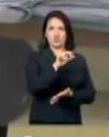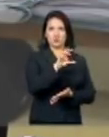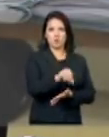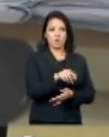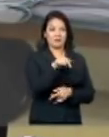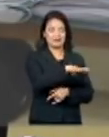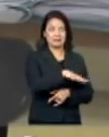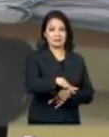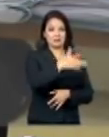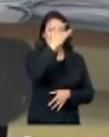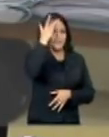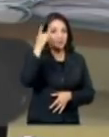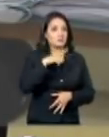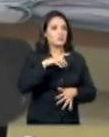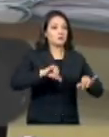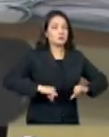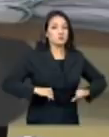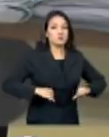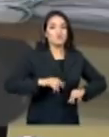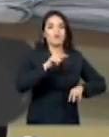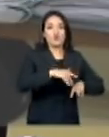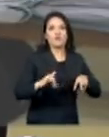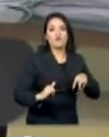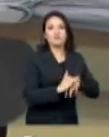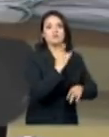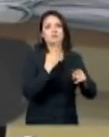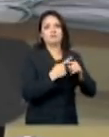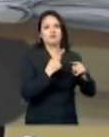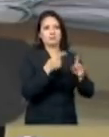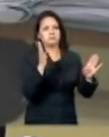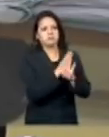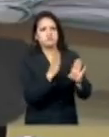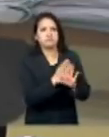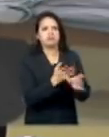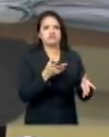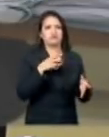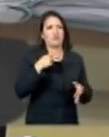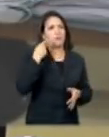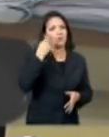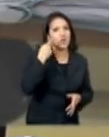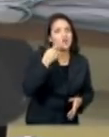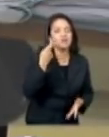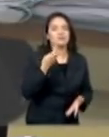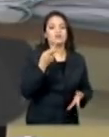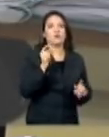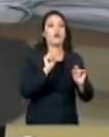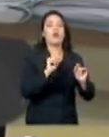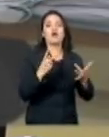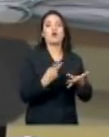de exceção decorrente de motivação exclusivamente política